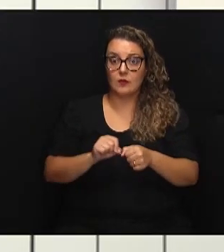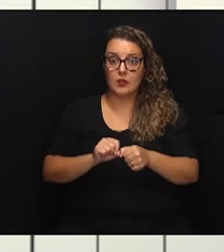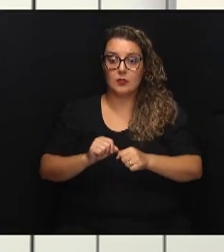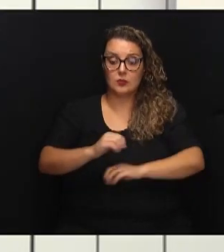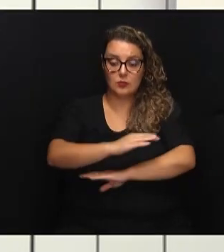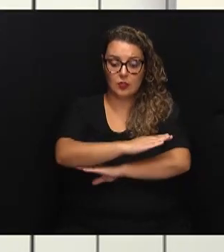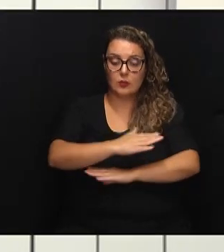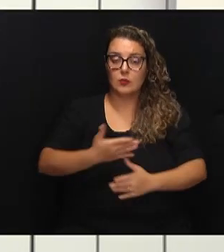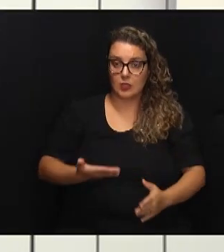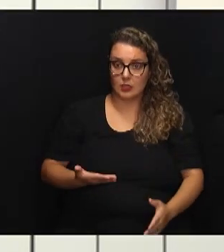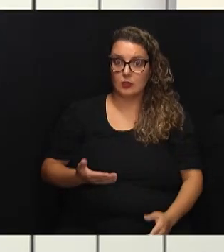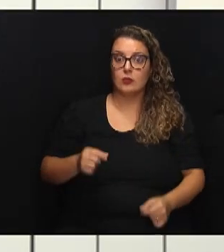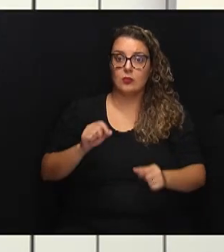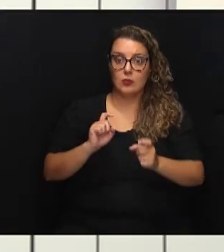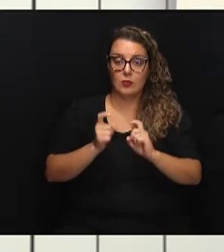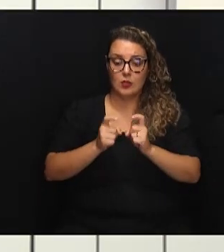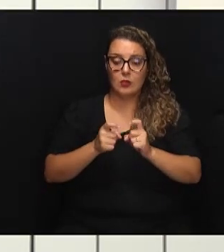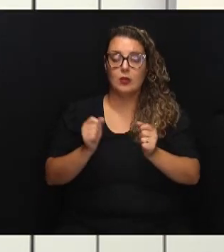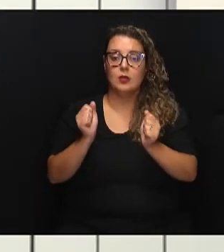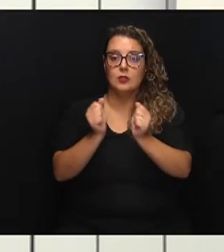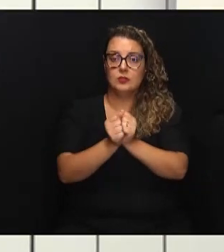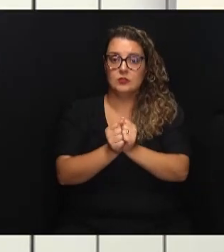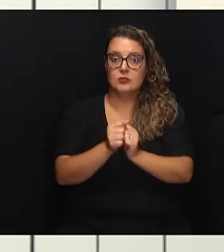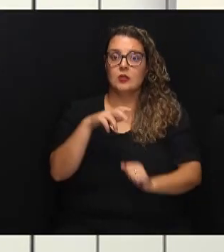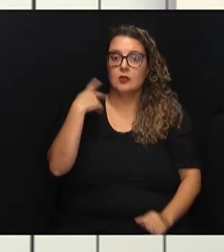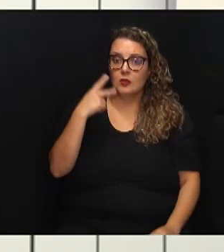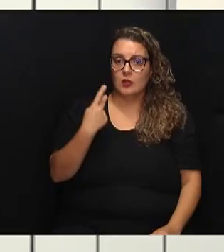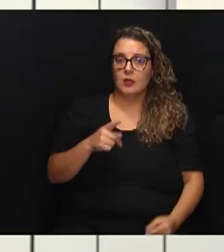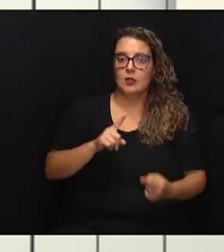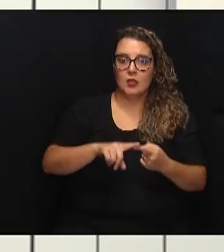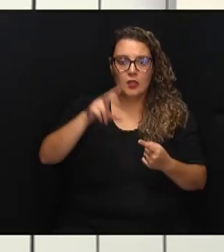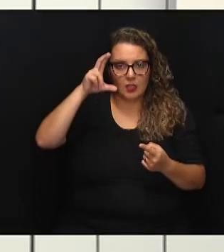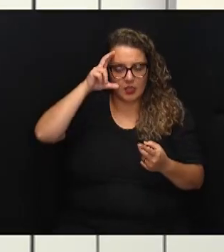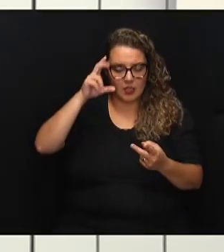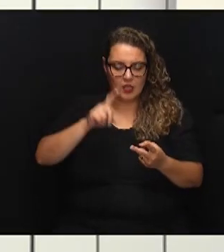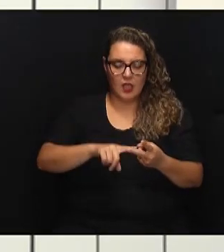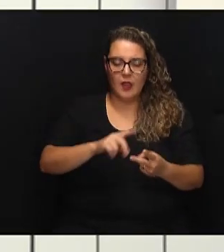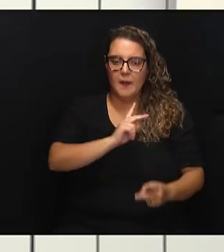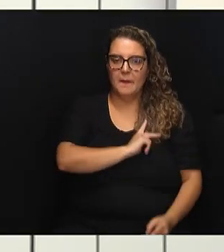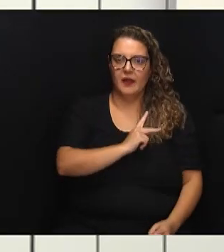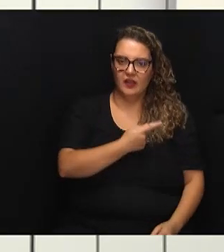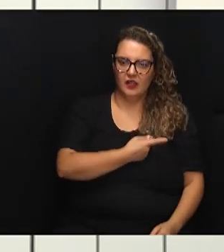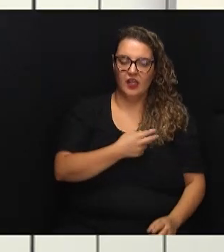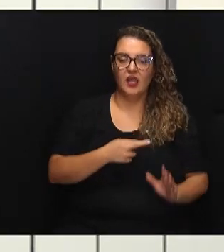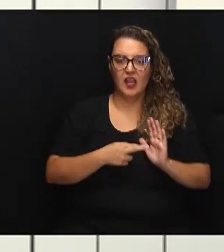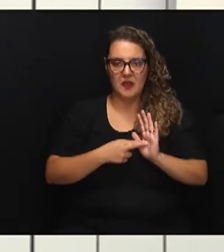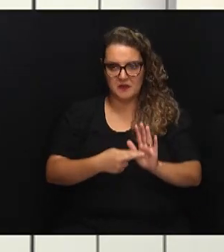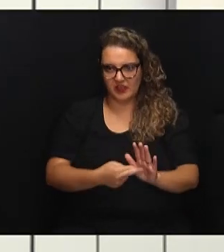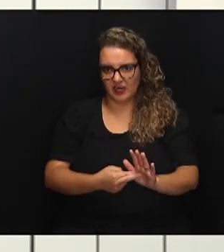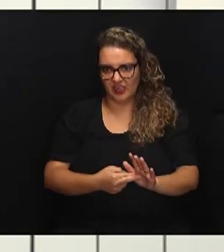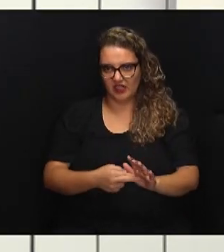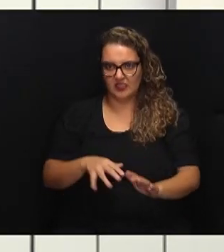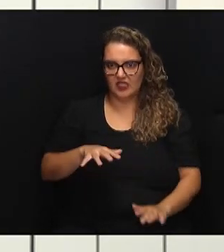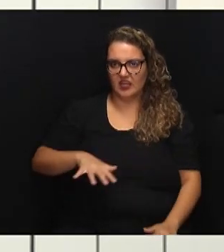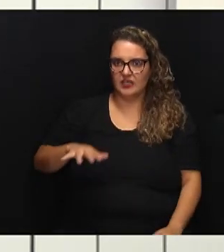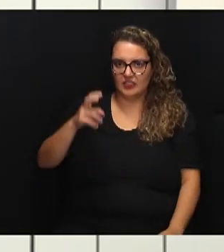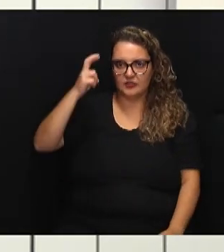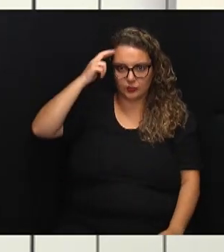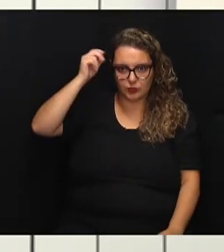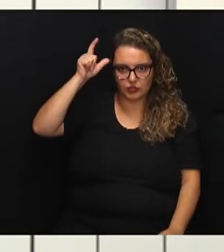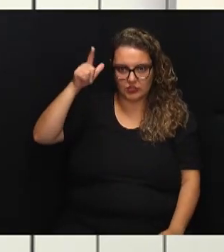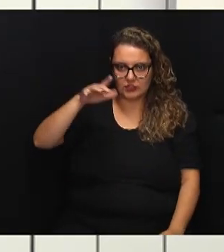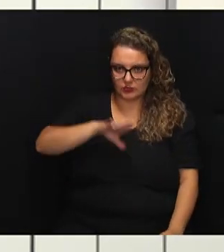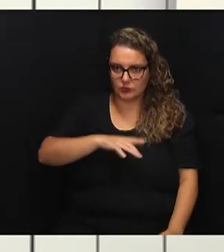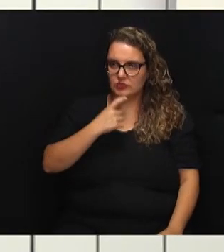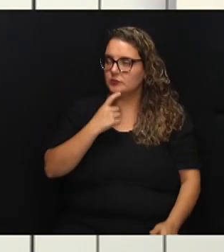o encontro reuniu também os vereadores Carlinhos Camelô e Paulo Haddad e representantes da área cultural do município.